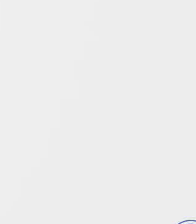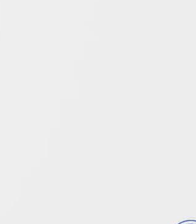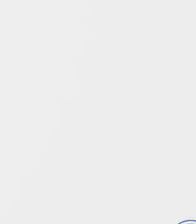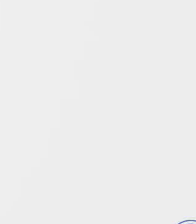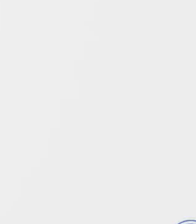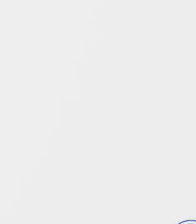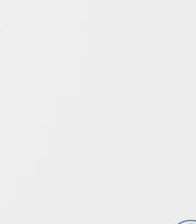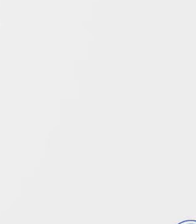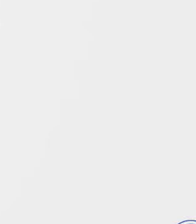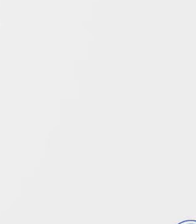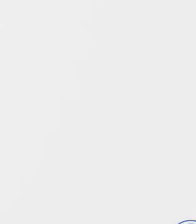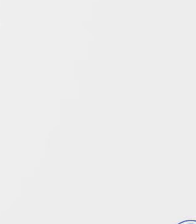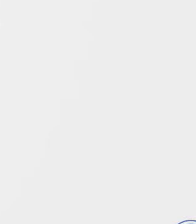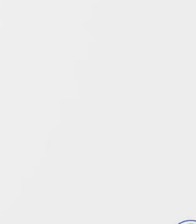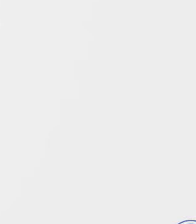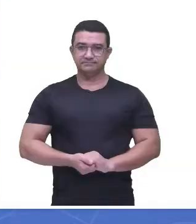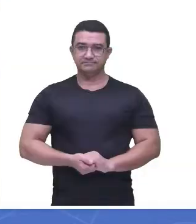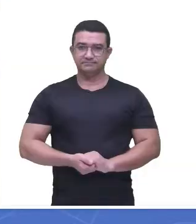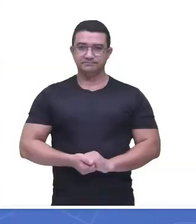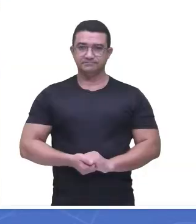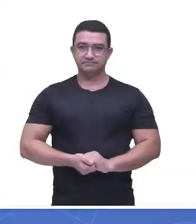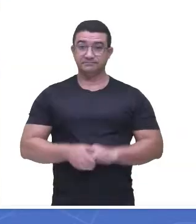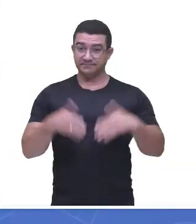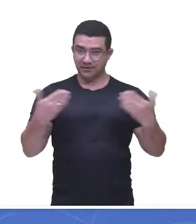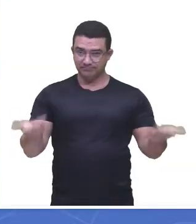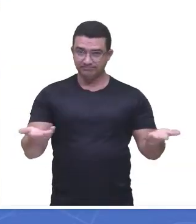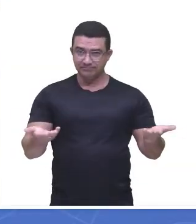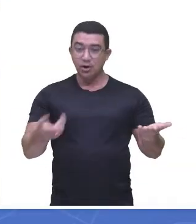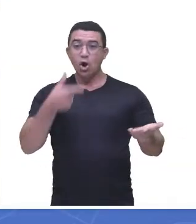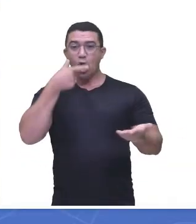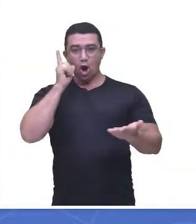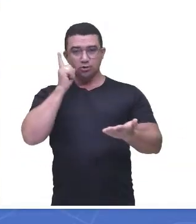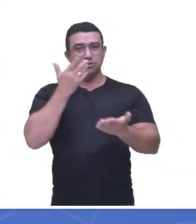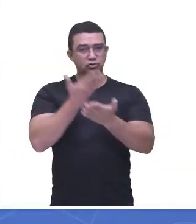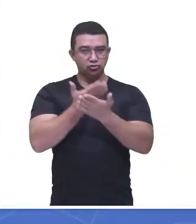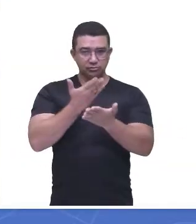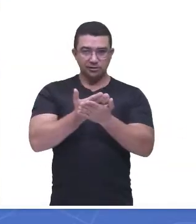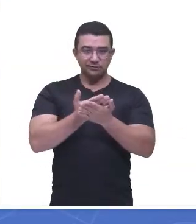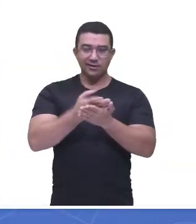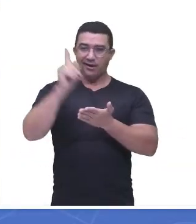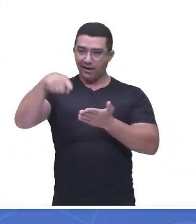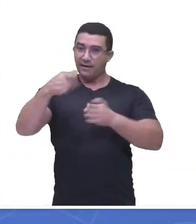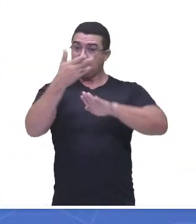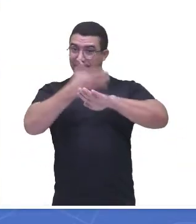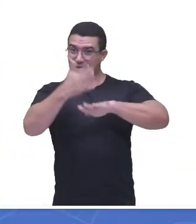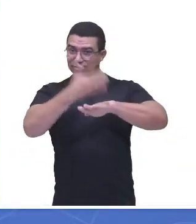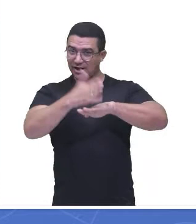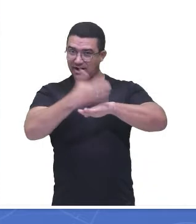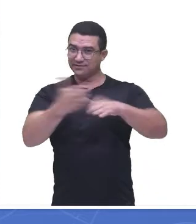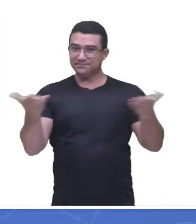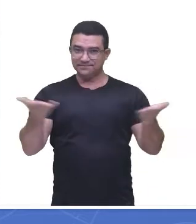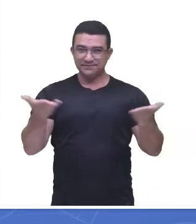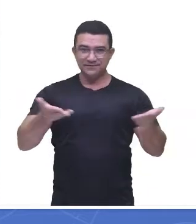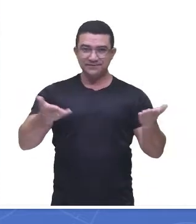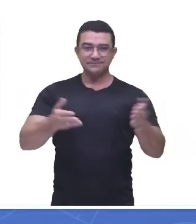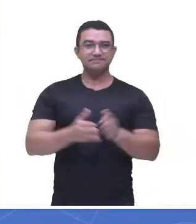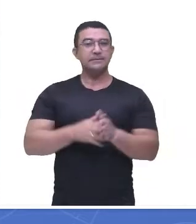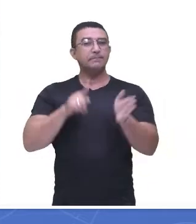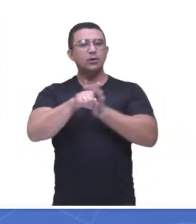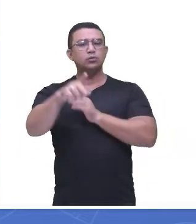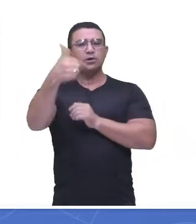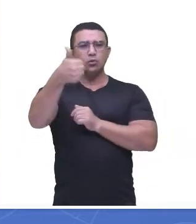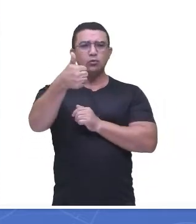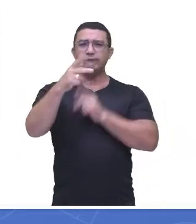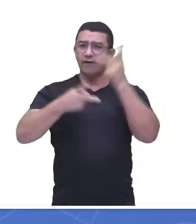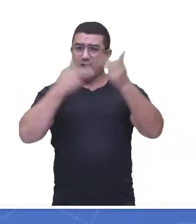Então, como nós estudamos ontem, né, hoje, colocando aqui em prática, por isso que o nome é Praticando. A primeira questão diz